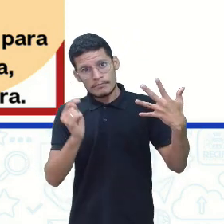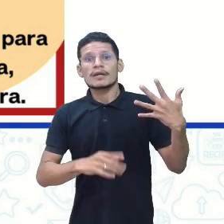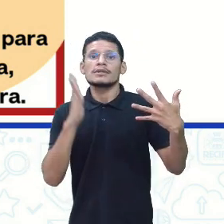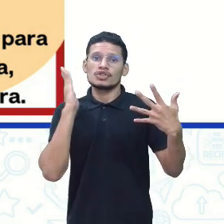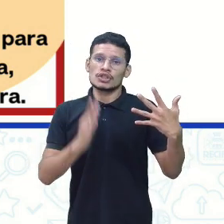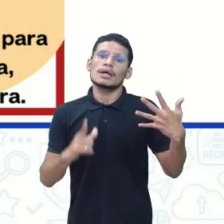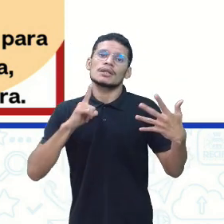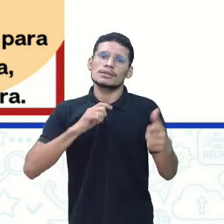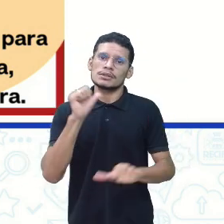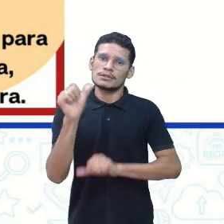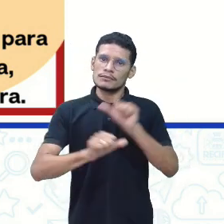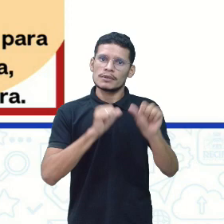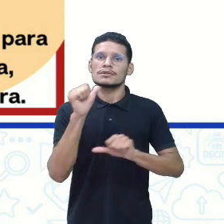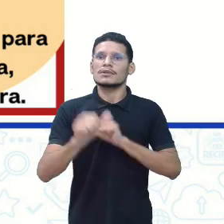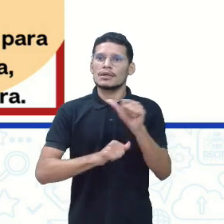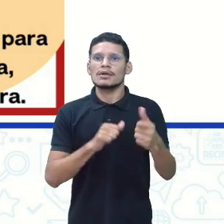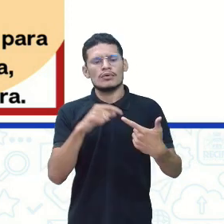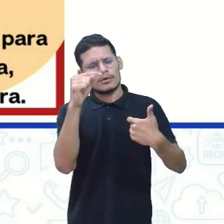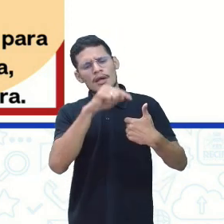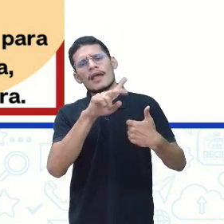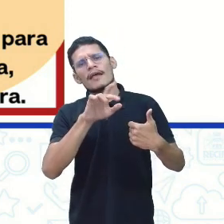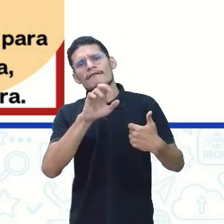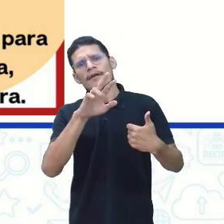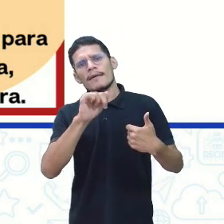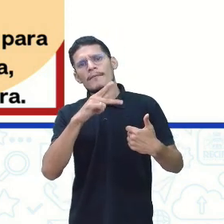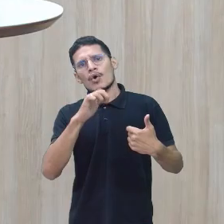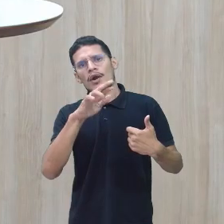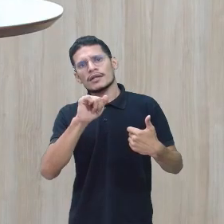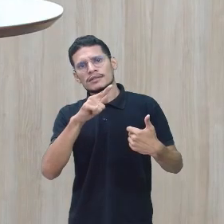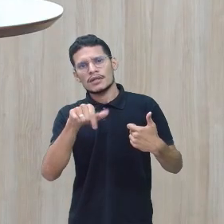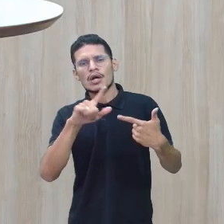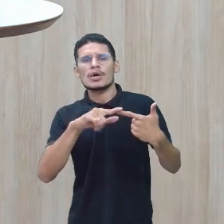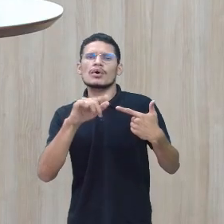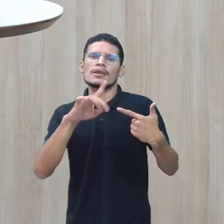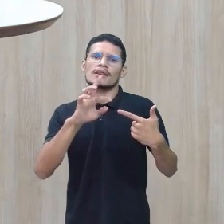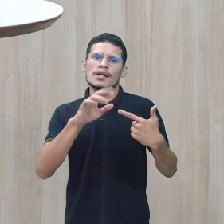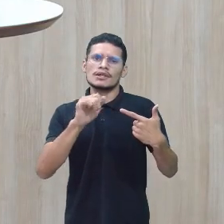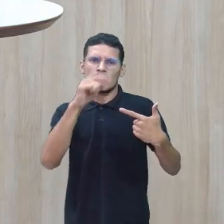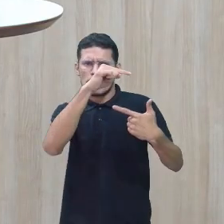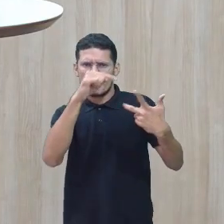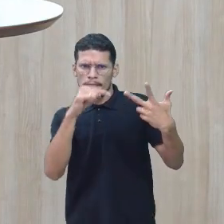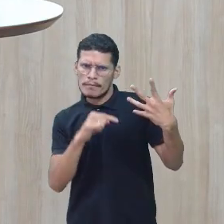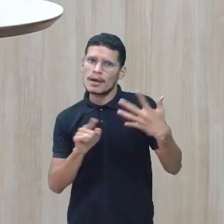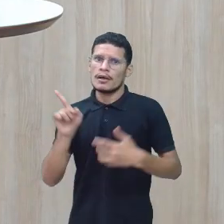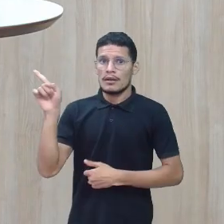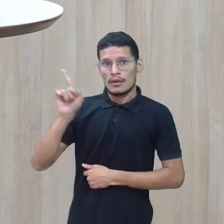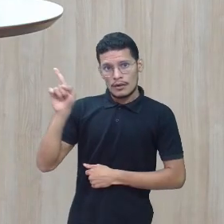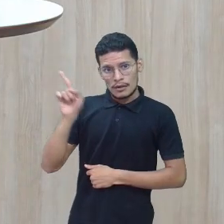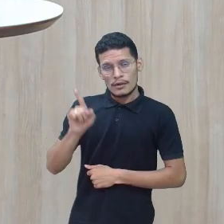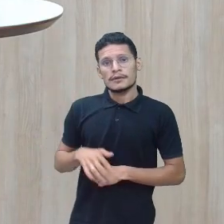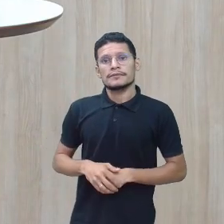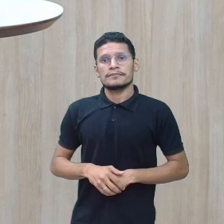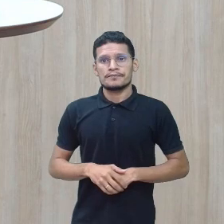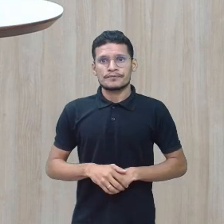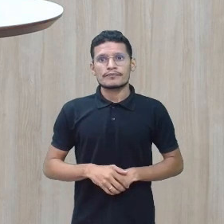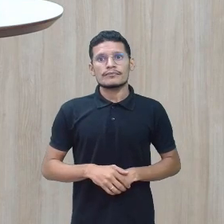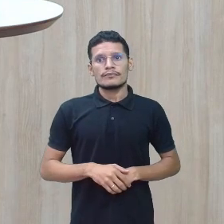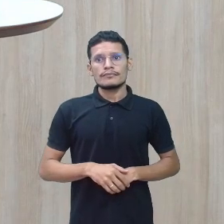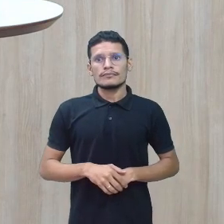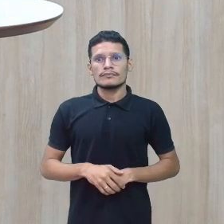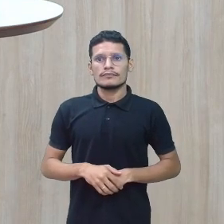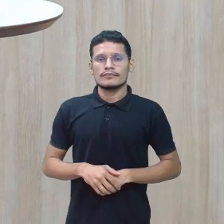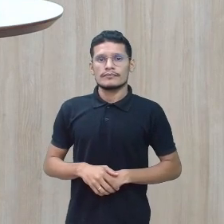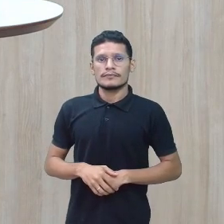essas transformações, né? Evaporação, a transpiração, condensação,